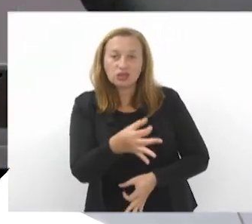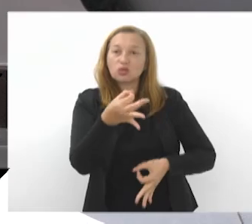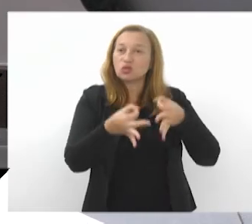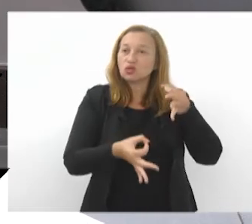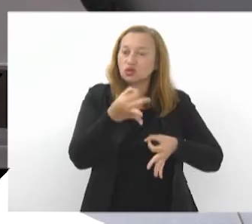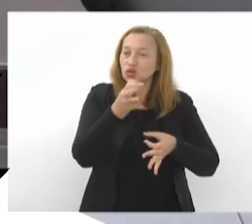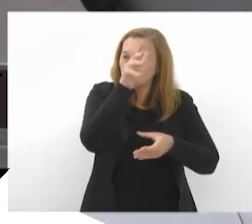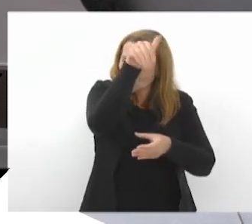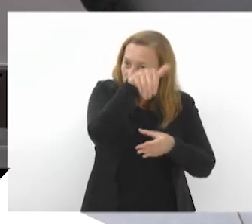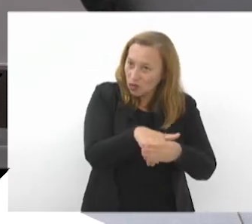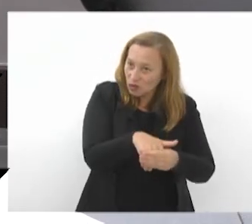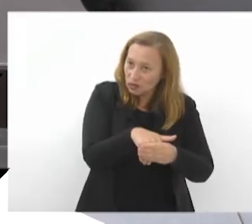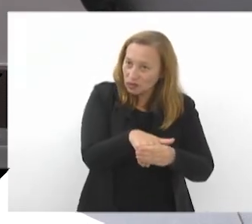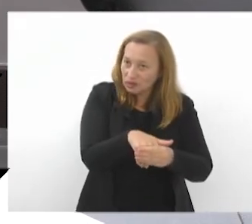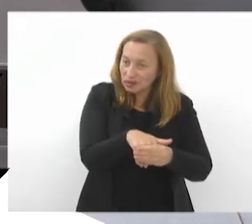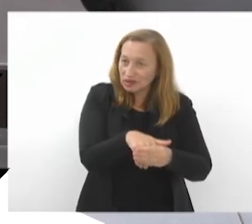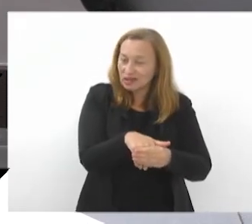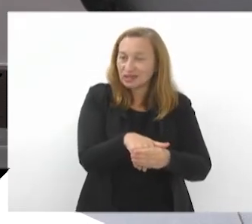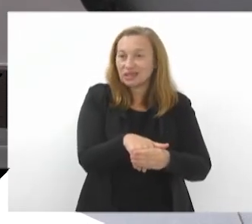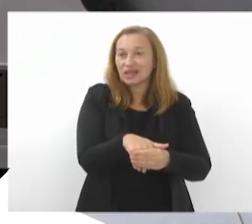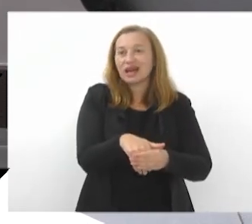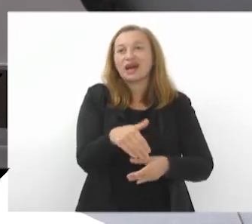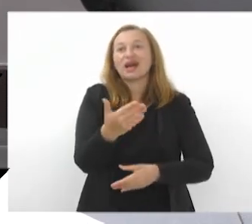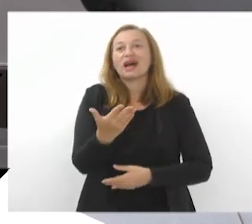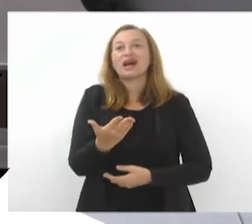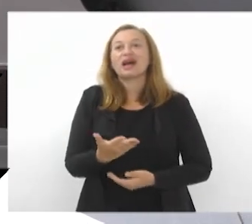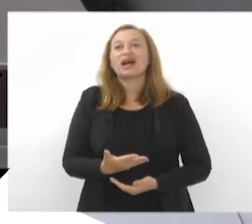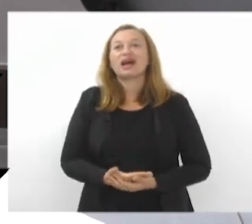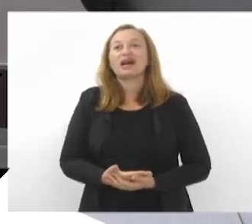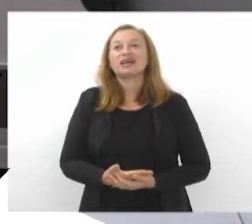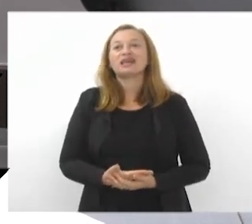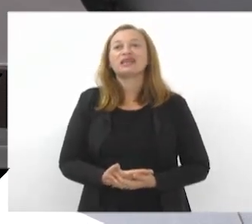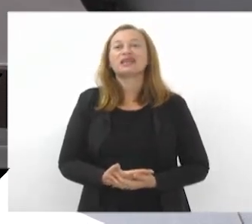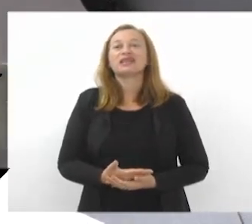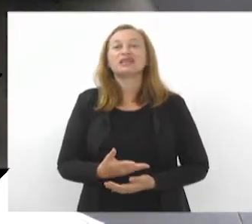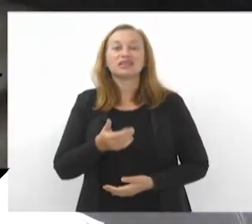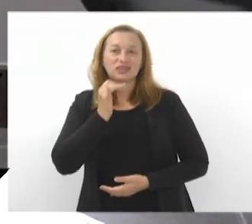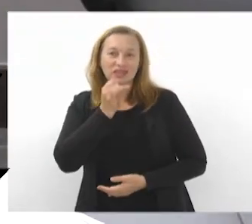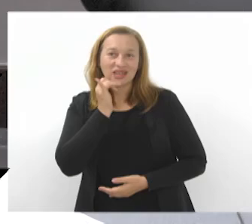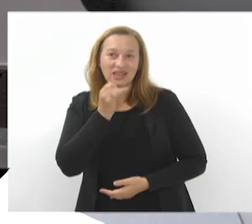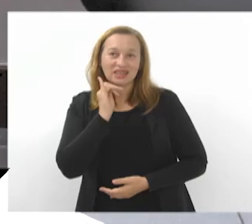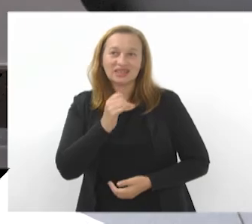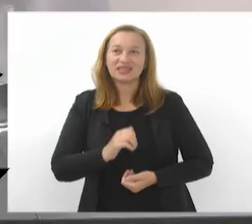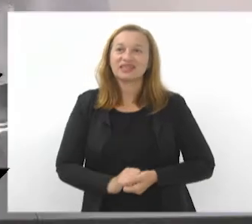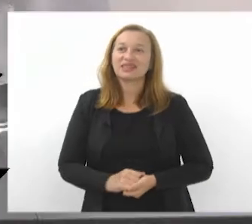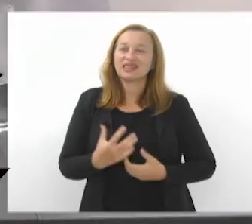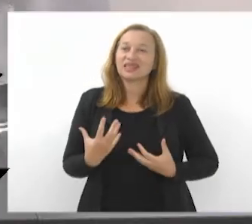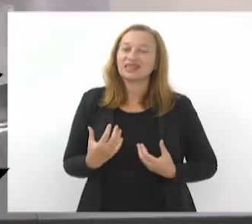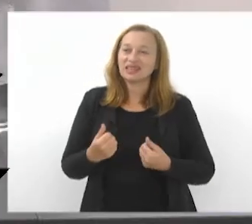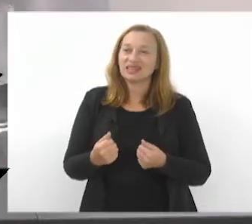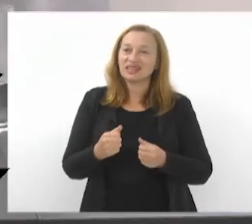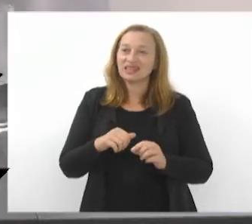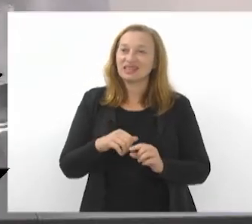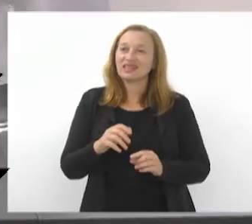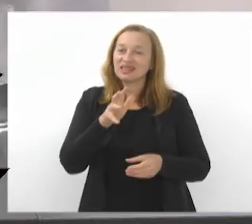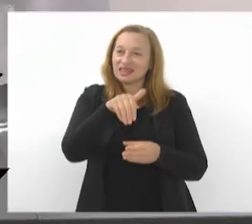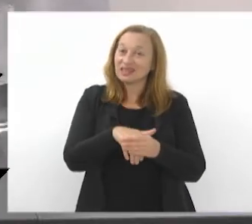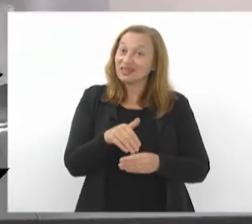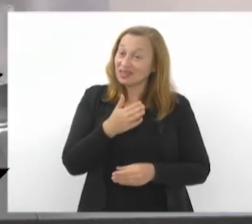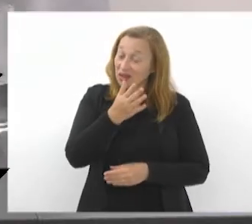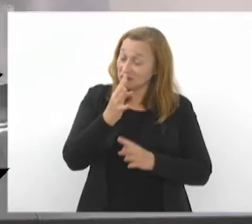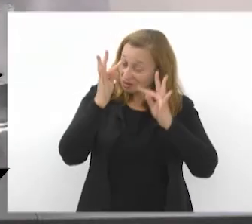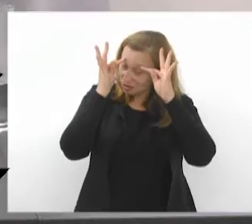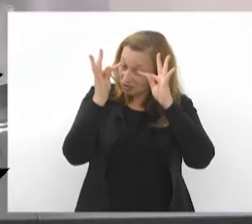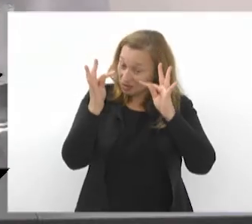voto Garantindo nosso- os votinhos em Madureira. do Deputado nosso Fred relator. Pacheco foi muito bem recebido nessa eleição lá. Fui Exatamente.